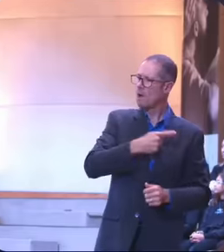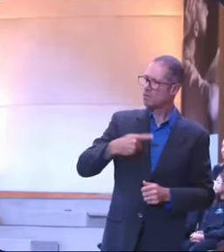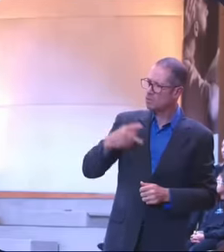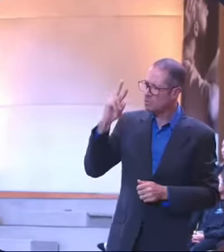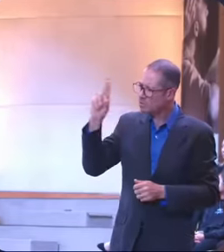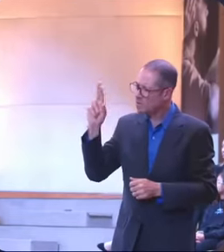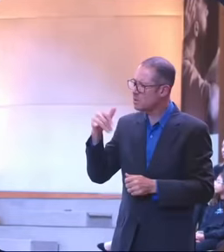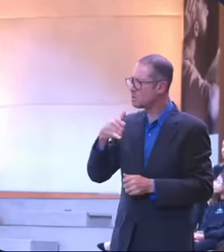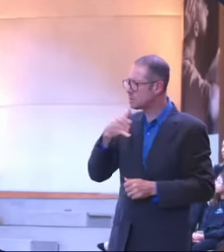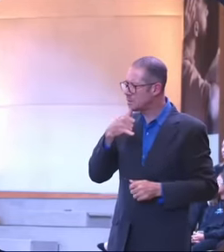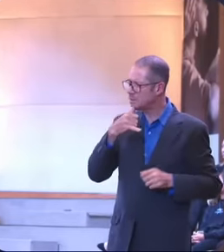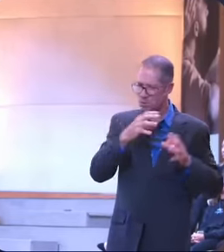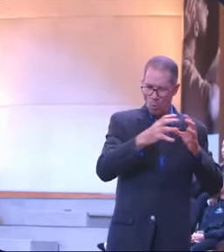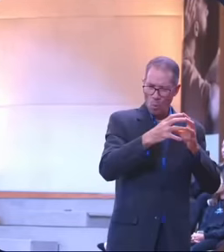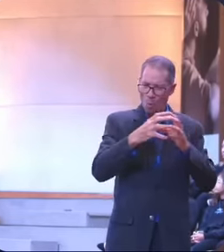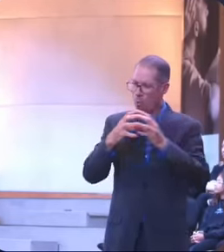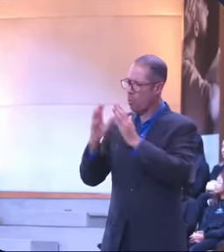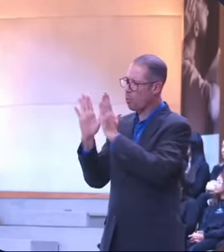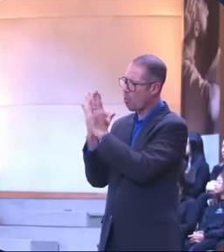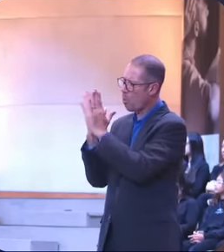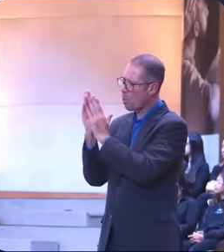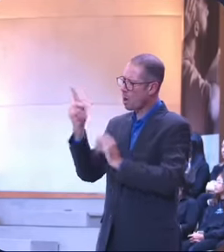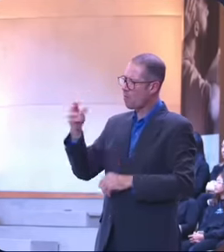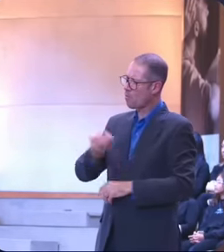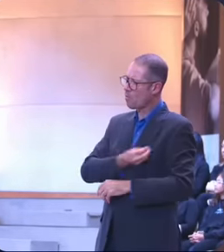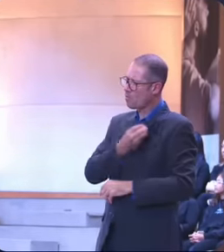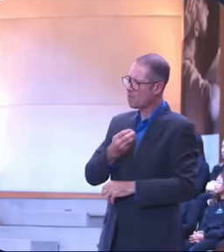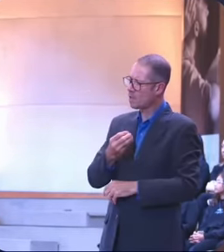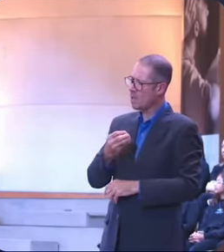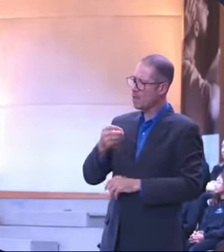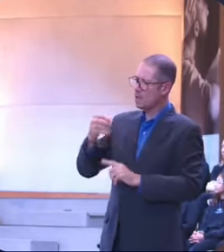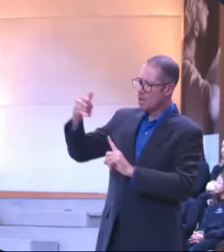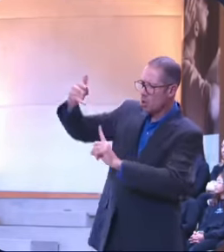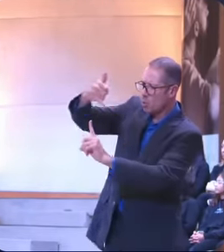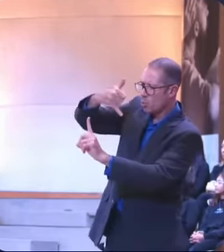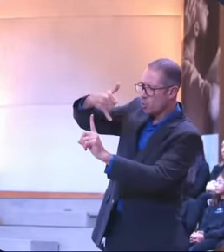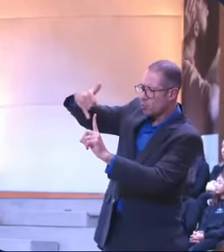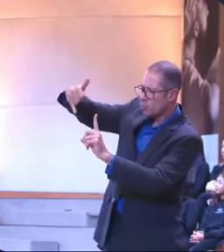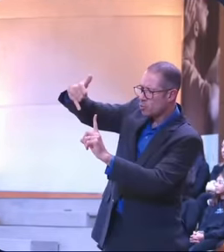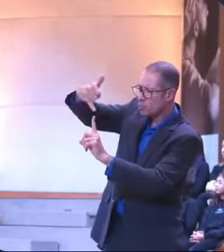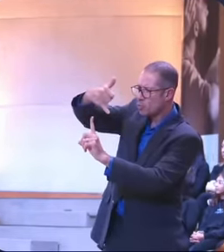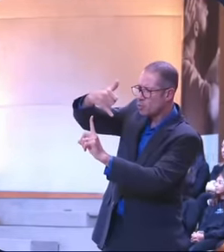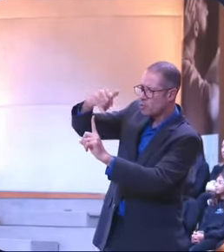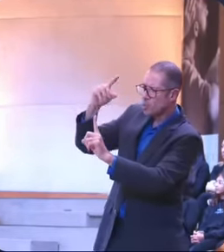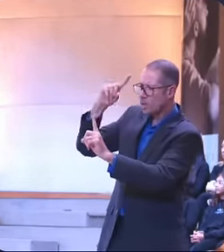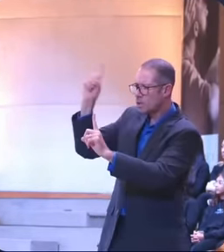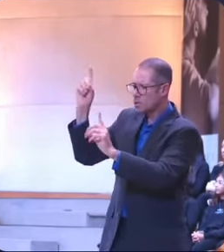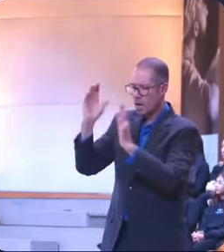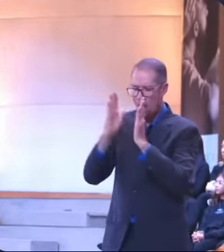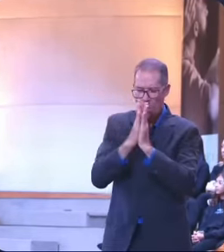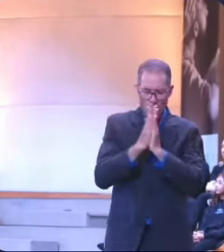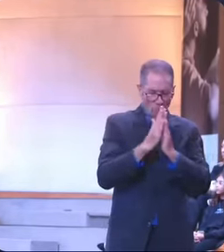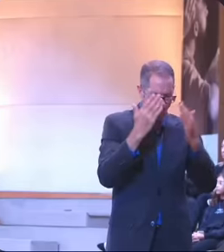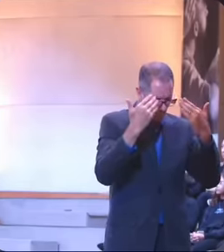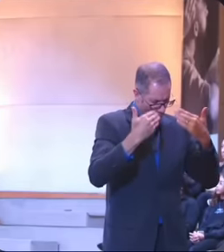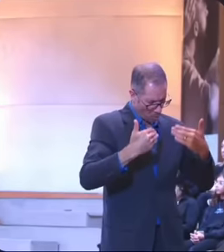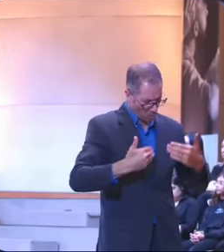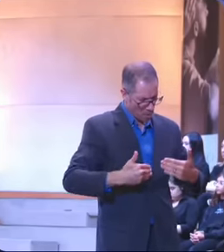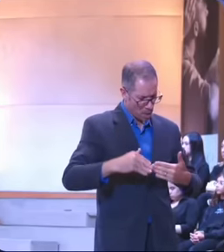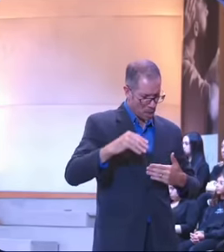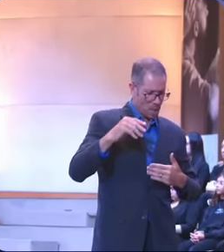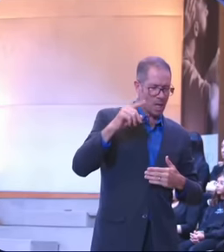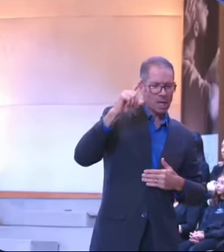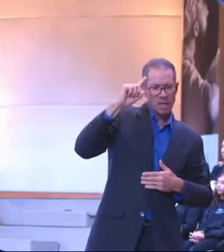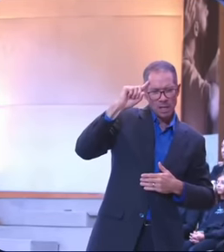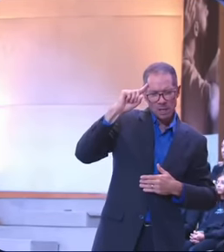muito triste, nós viemos orar por você. E me ungiram com óleo naquele dia, e oraram por mim, e